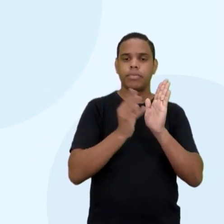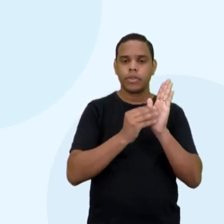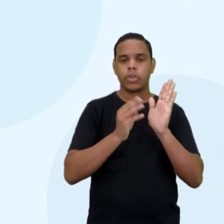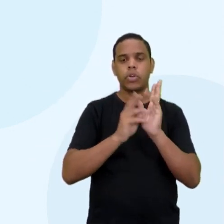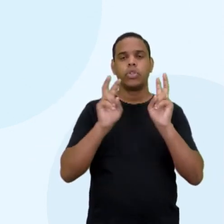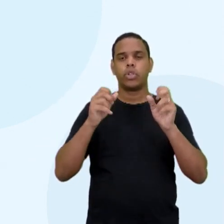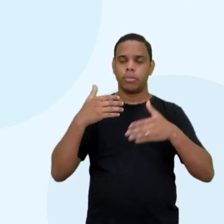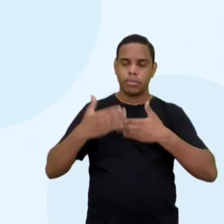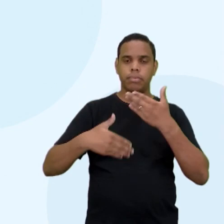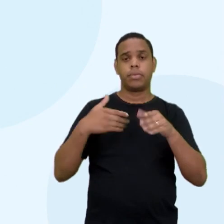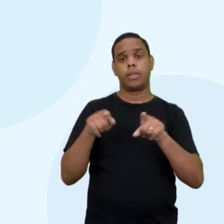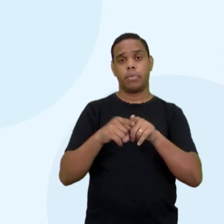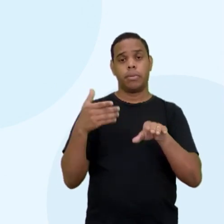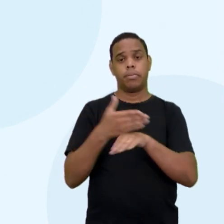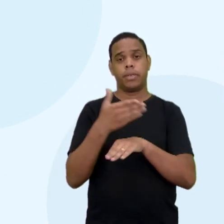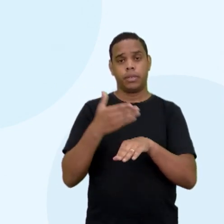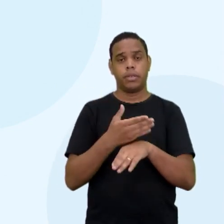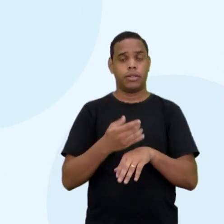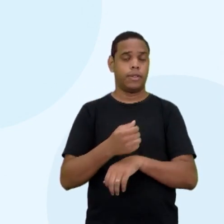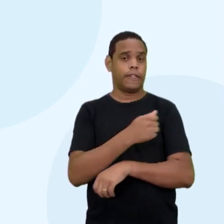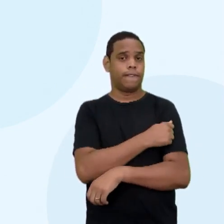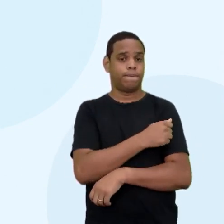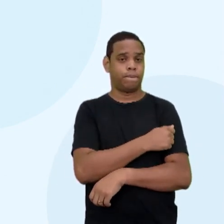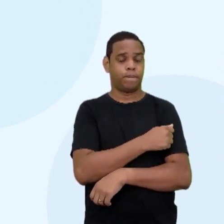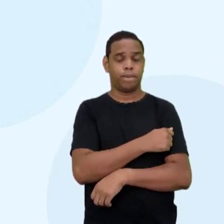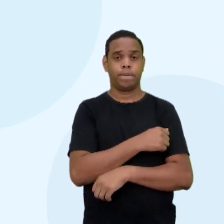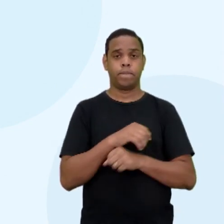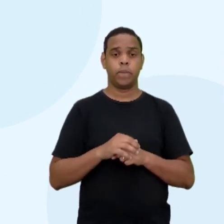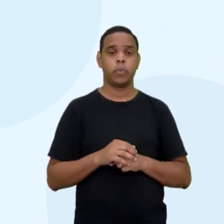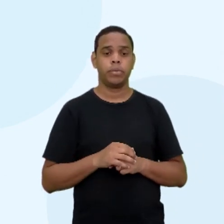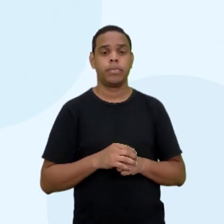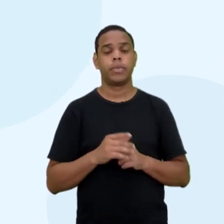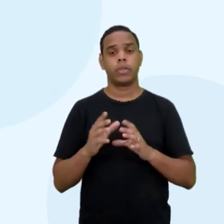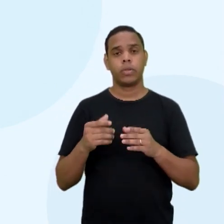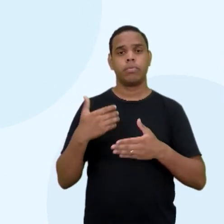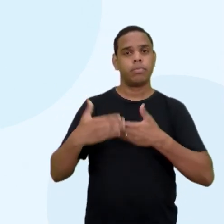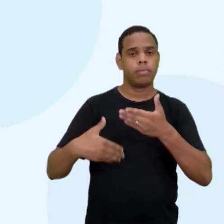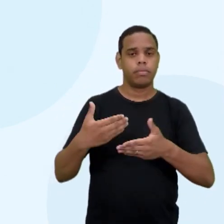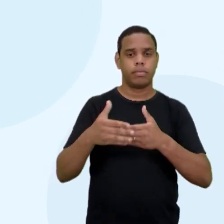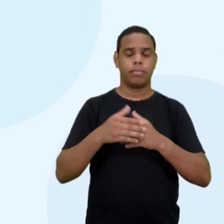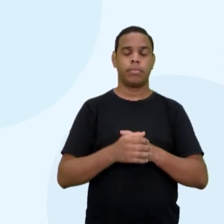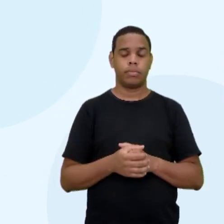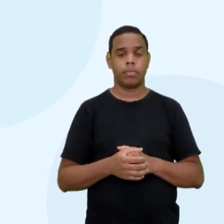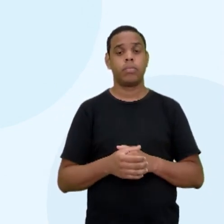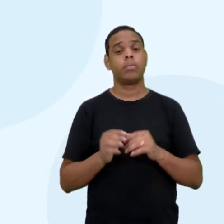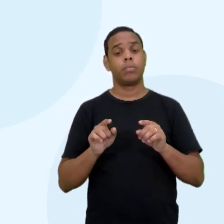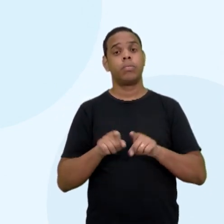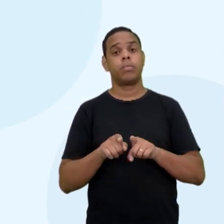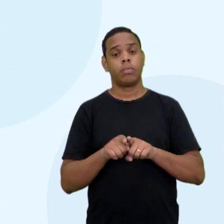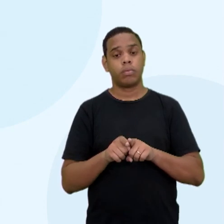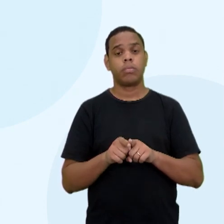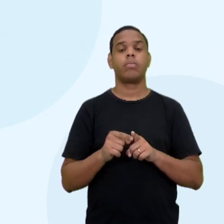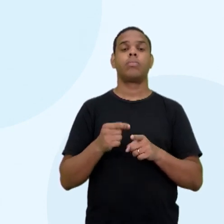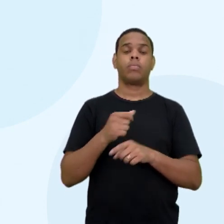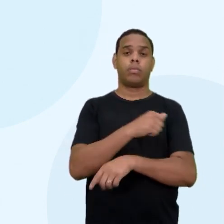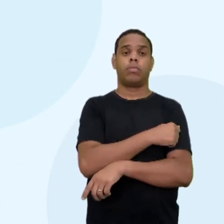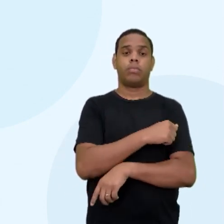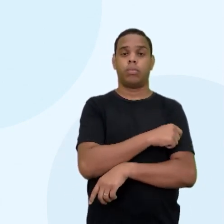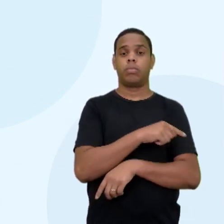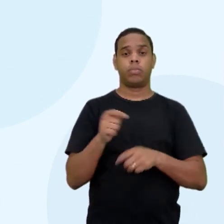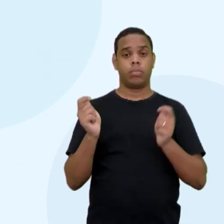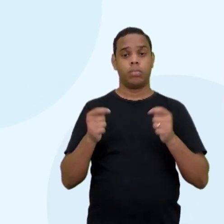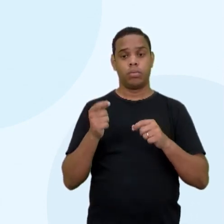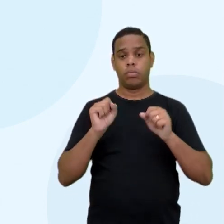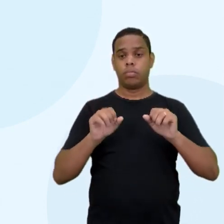o desenvolvimento e a participação dos estudantes durante todo o processo. Além disso, os estudantes também podem